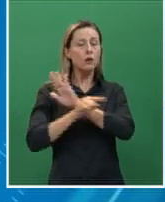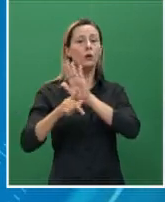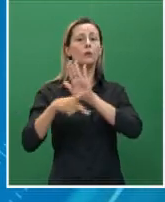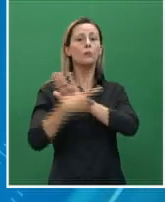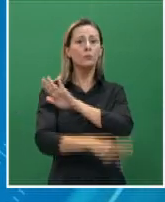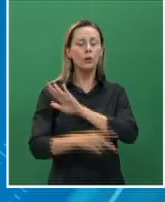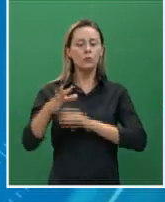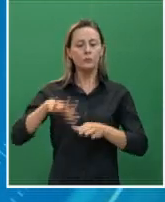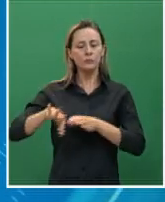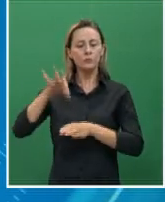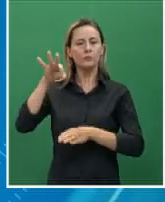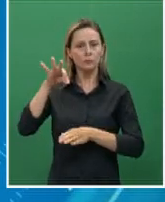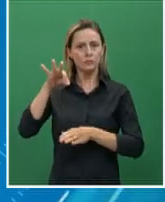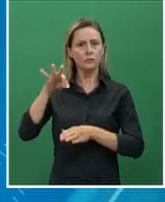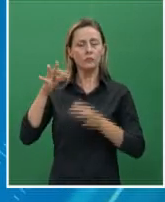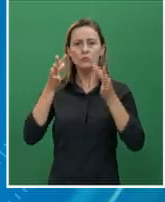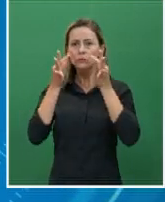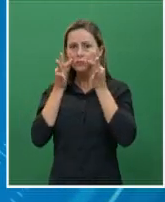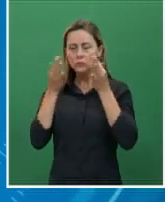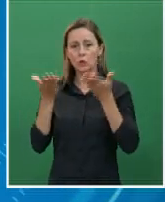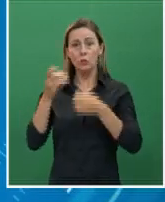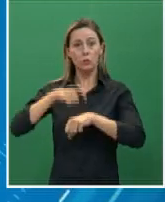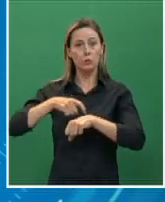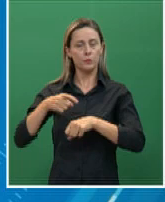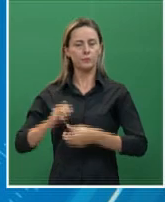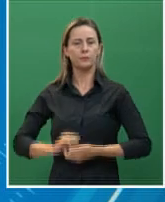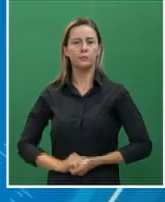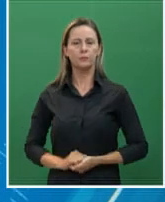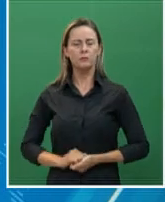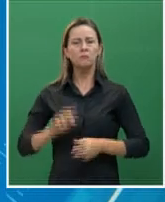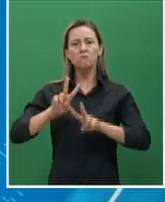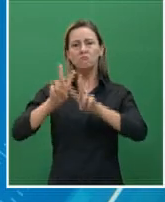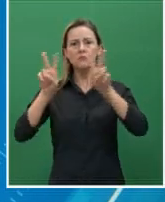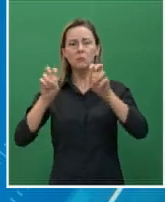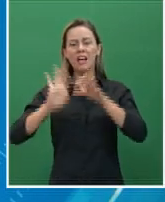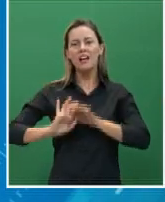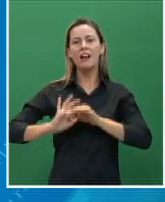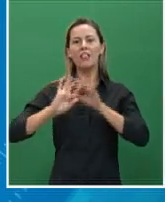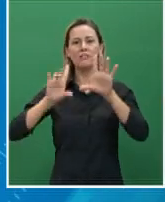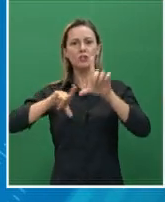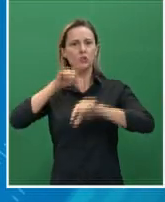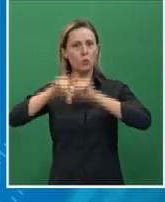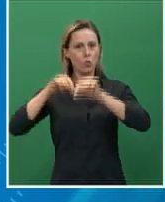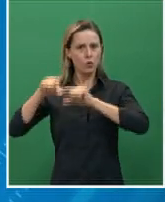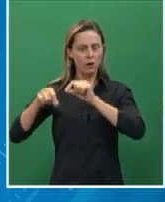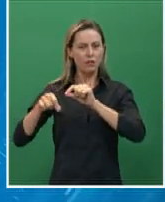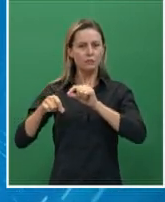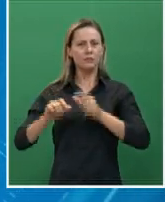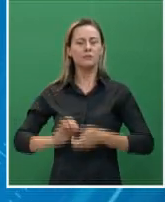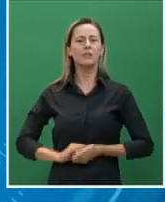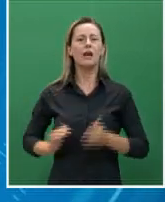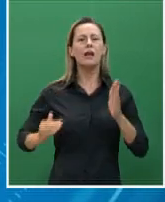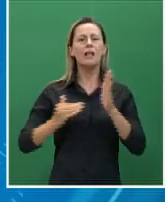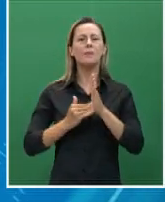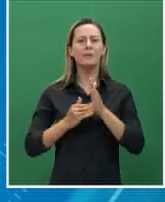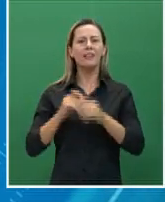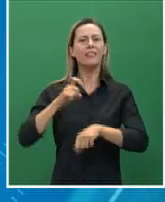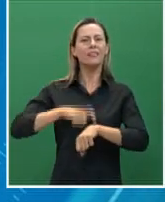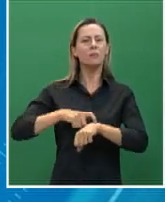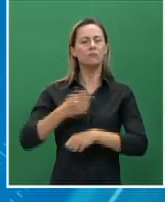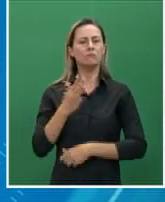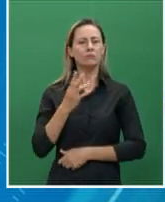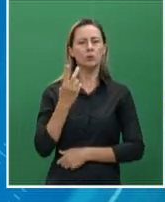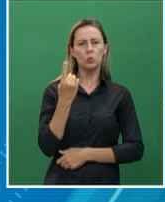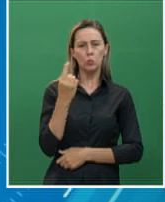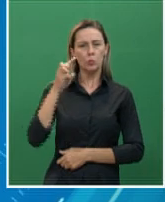definido por sorteio realizado ao vivo os temas são de livre escolha para quem fizer a pergunta o limite de tempo é de um